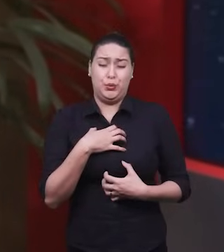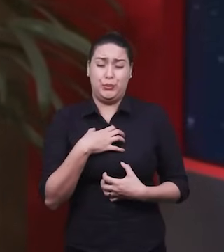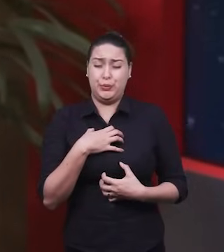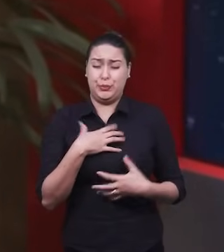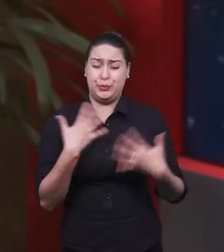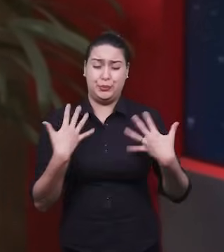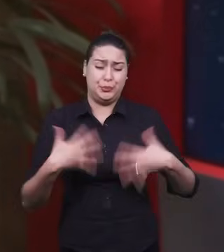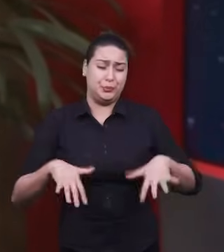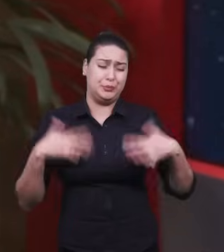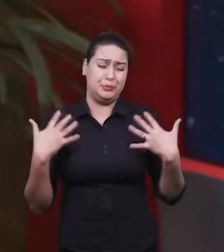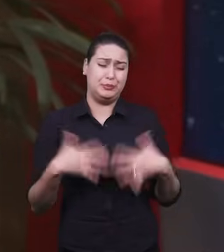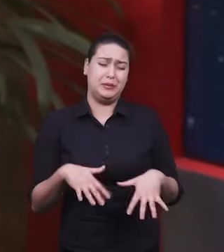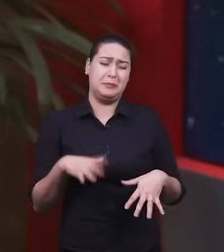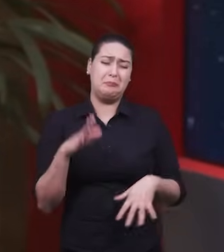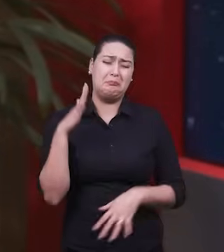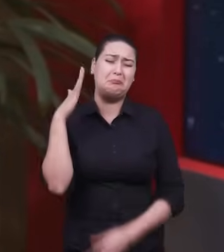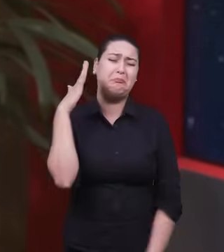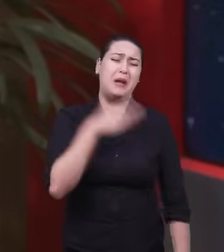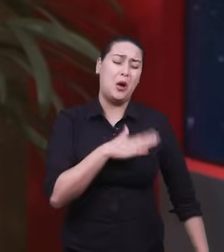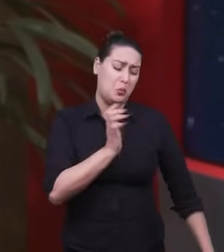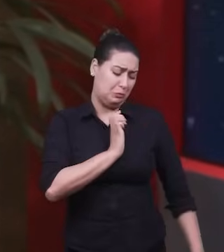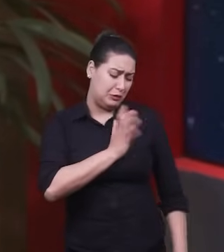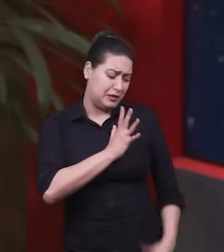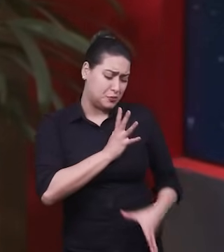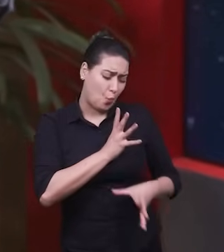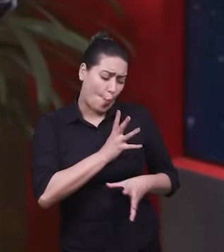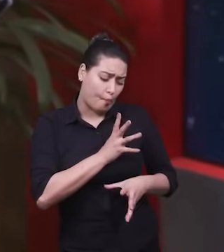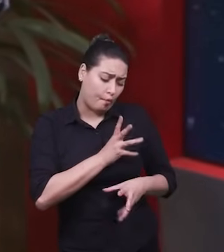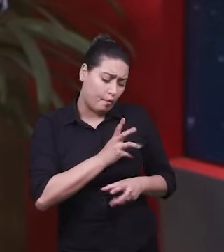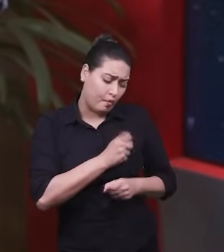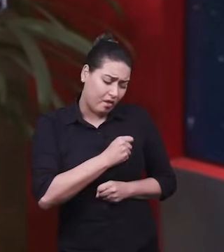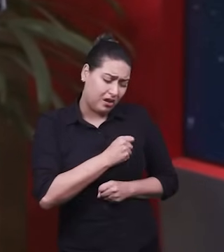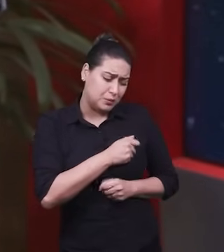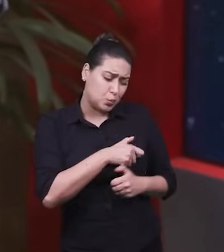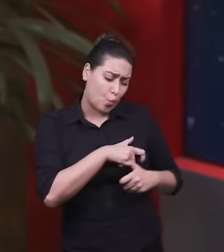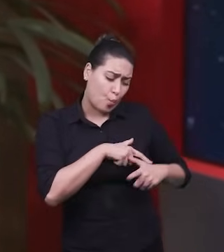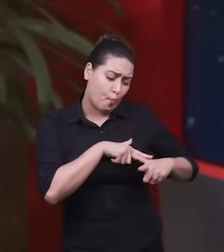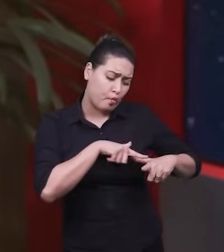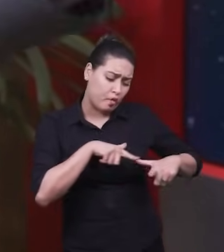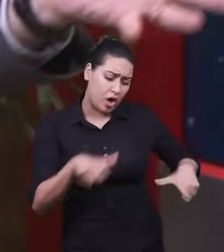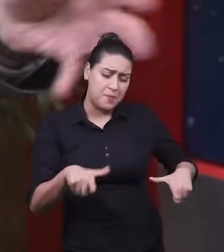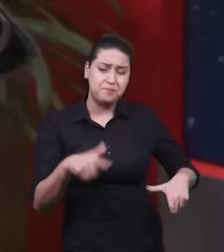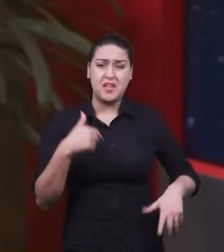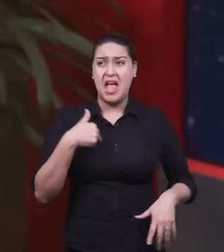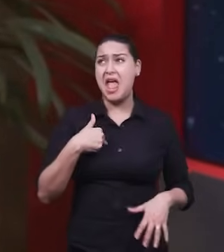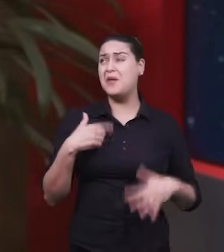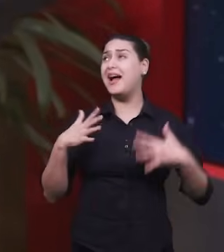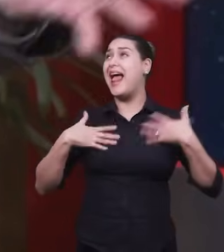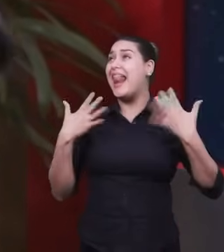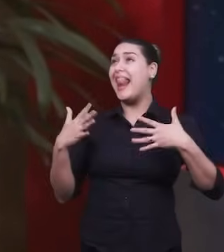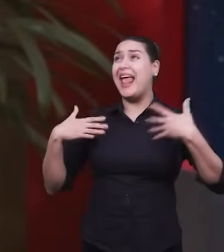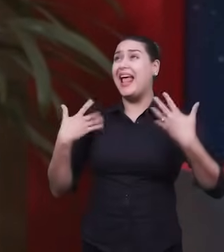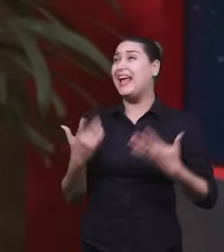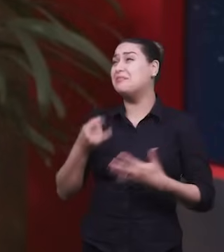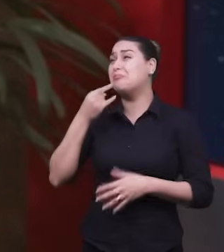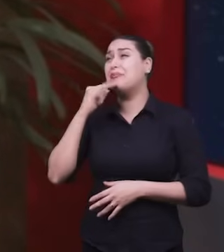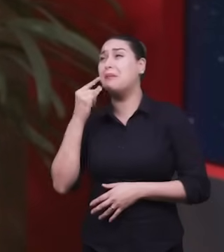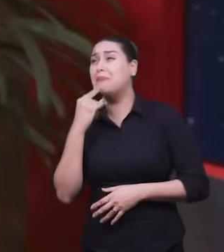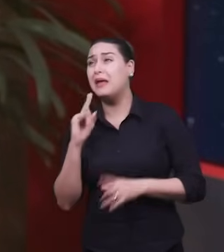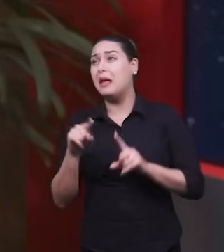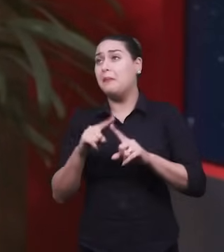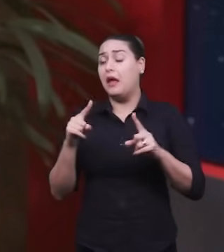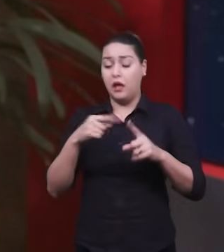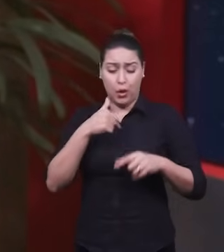por que eu estou tão vazio? Porque meu coração está assim. Me diverti, eu bebi, eu fiz isso, fiz